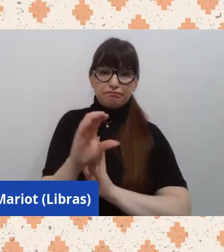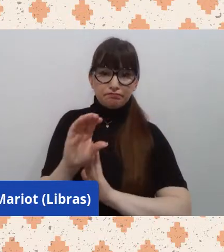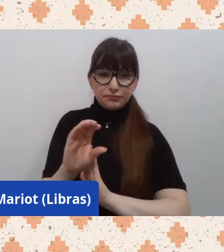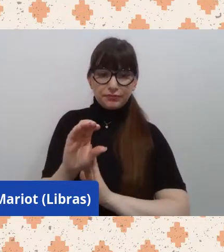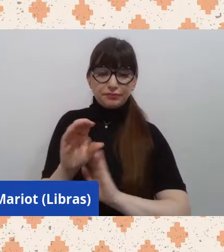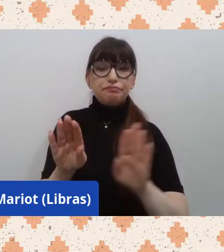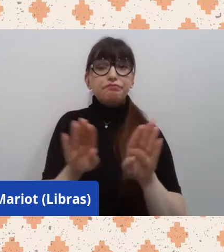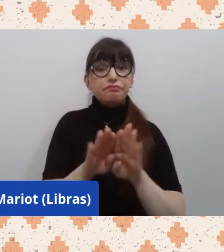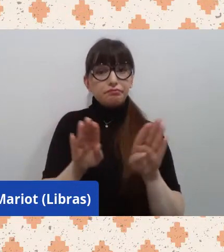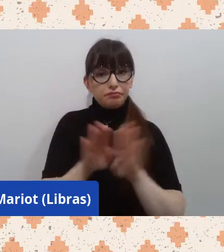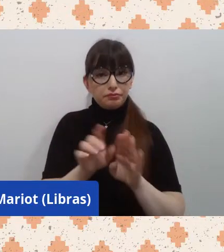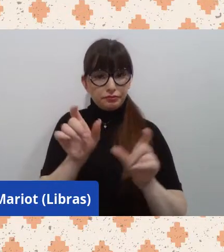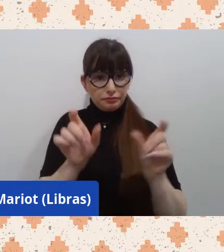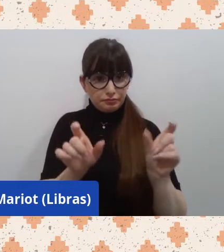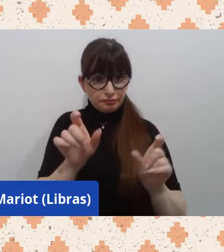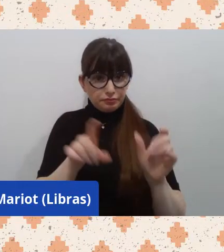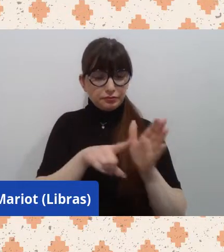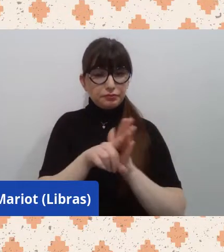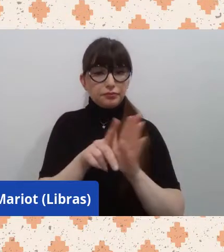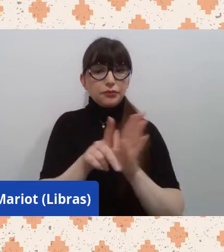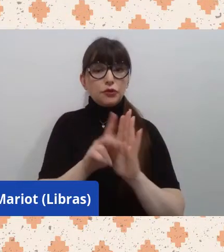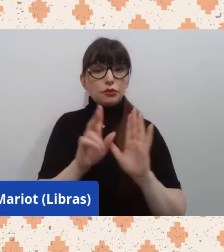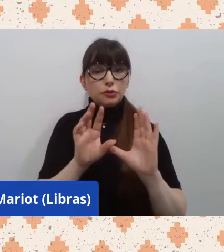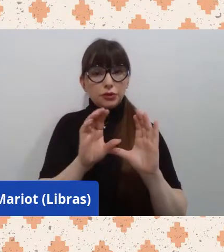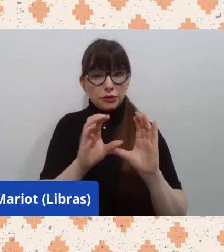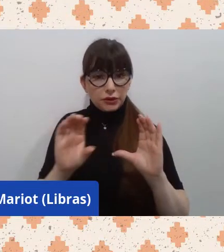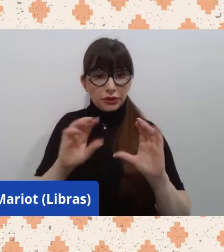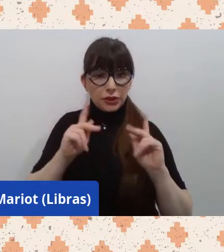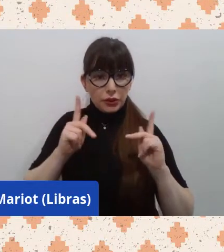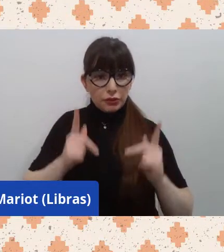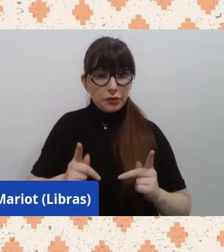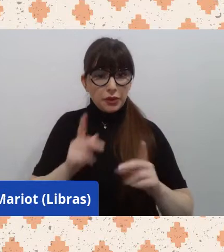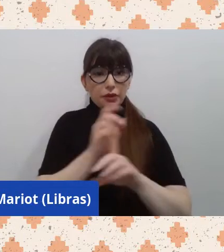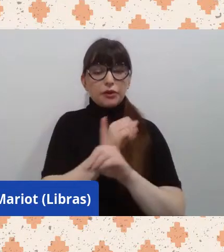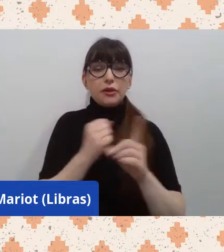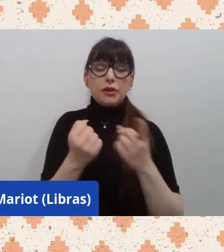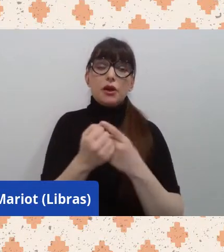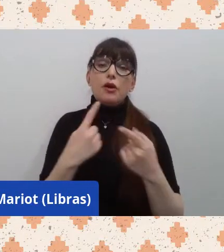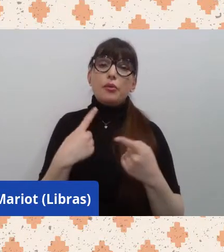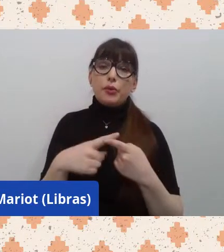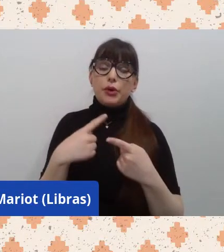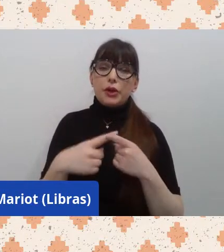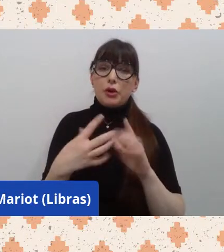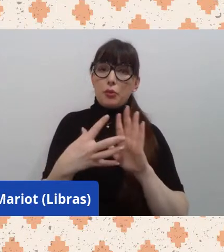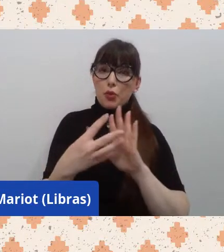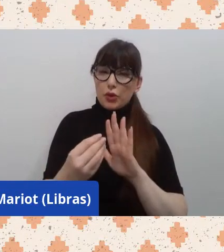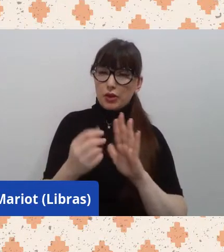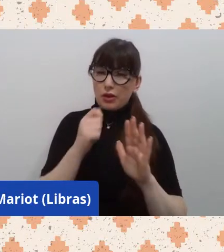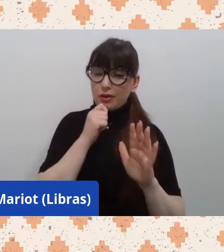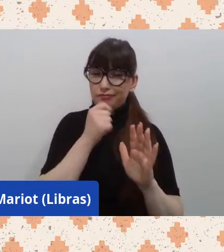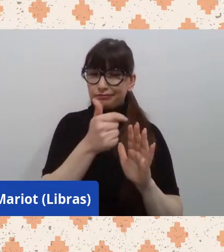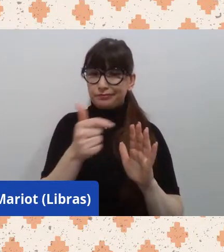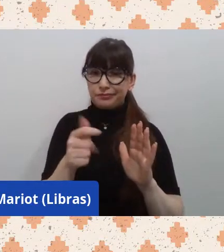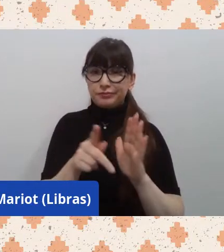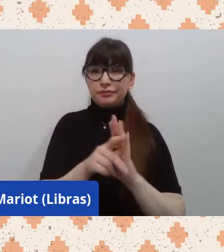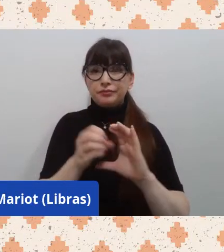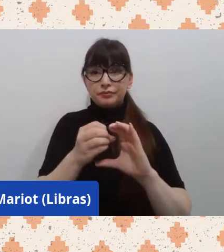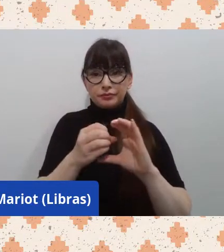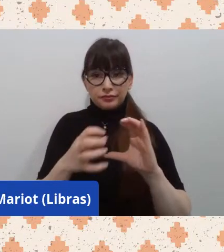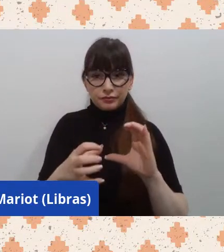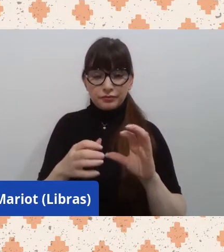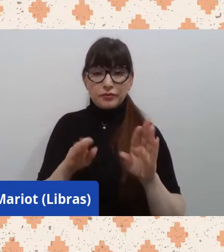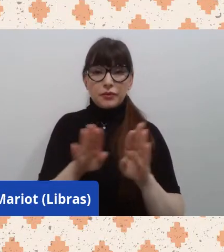pelos pesquisadores de ciências humanas e sociais, visto que este modelo não atende às características